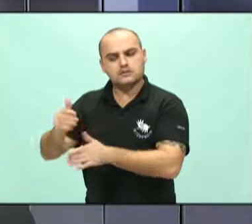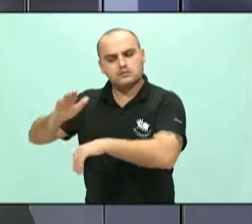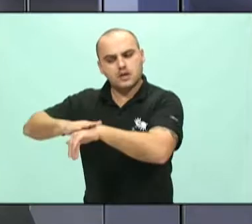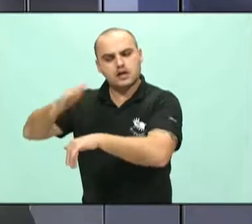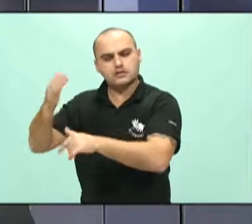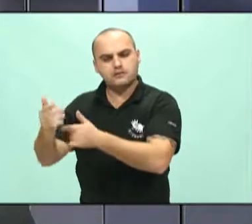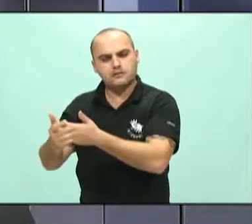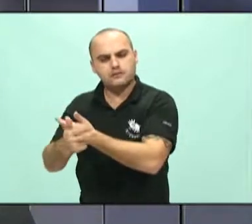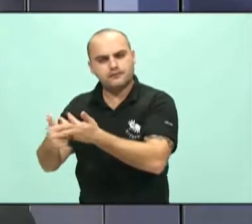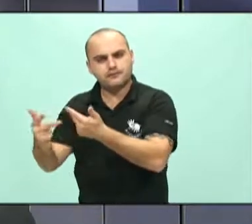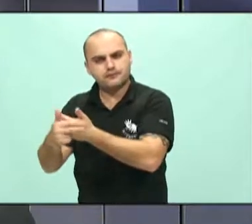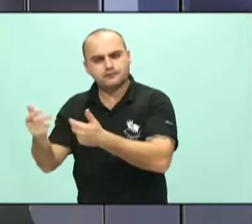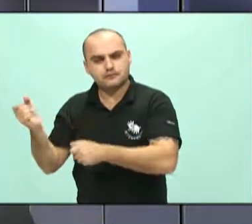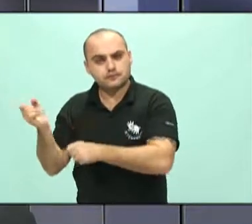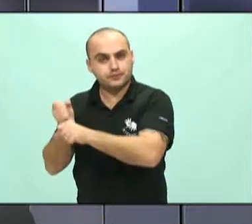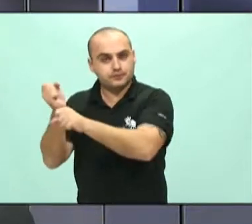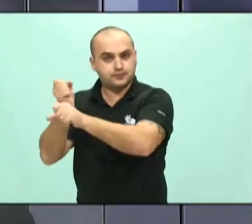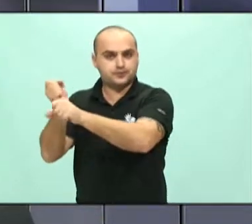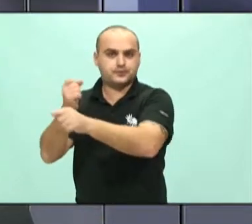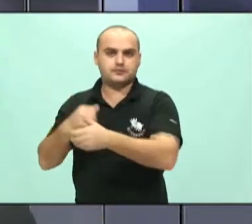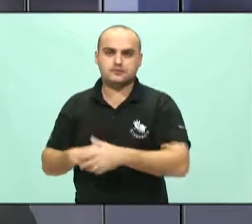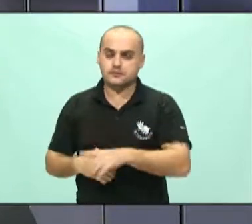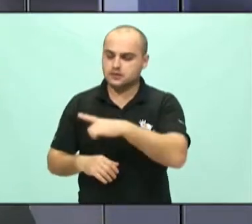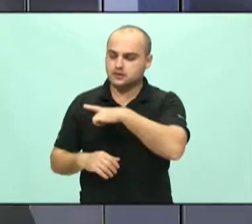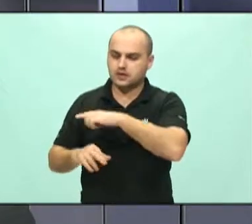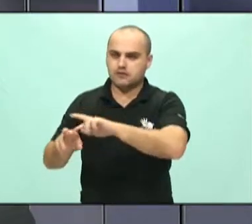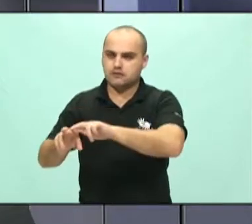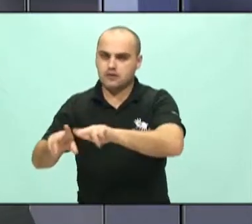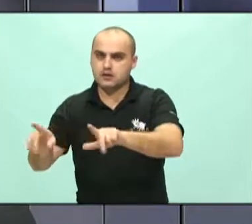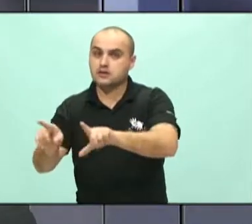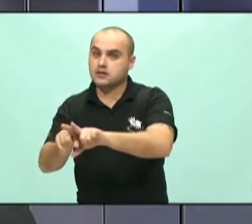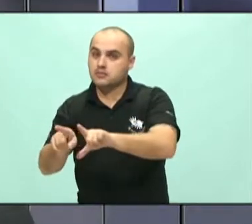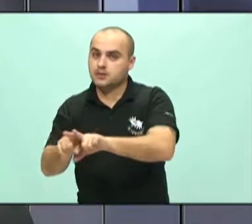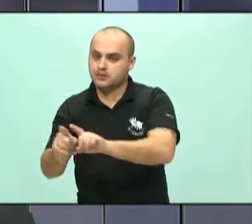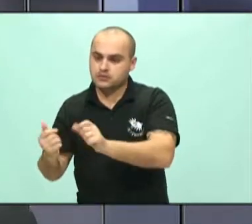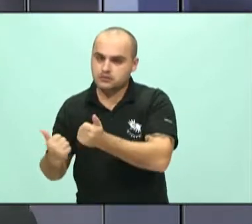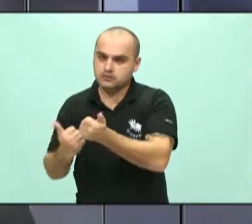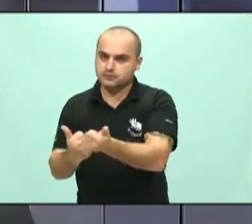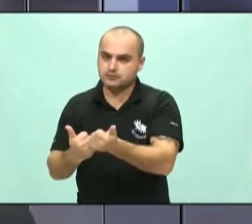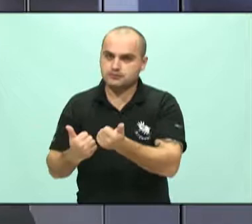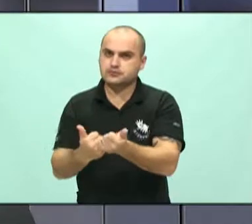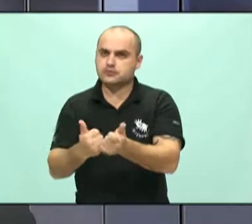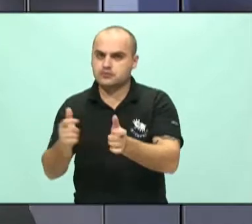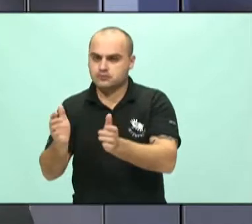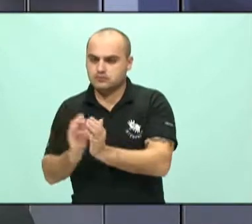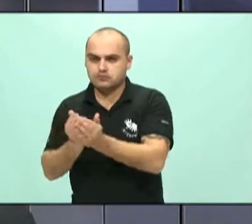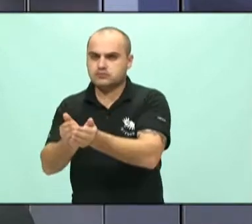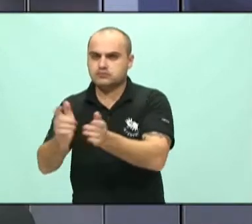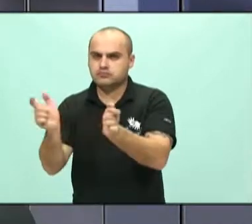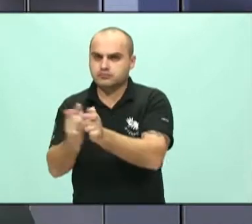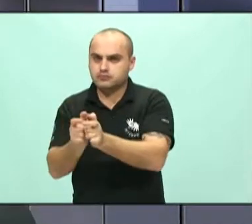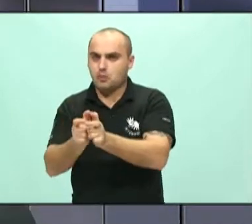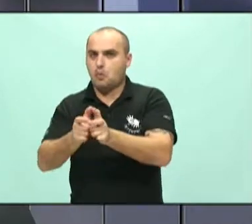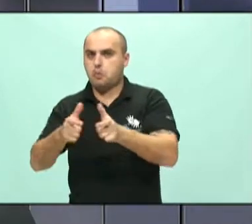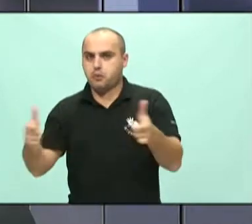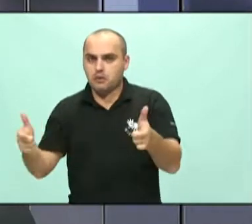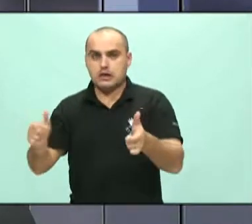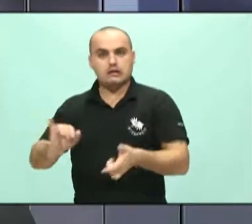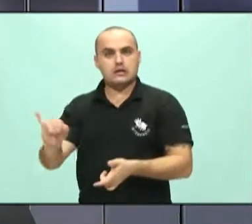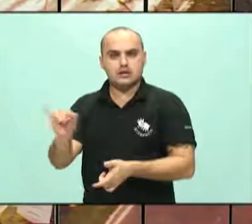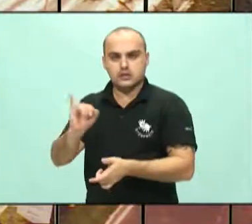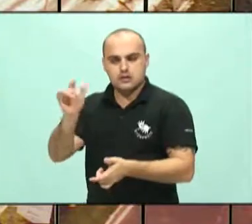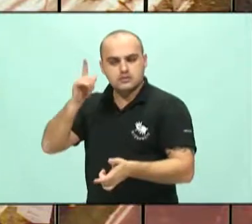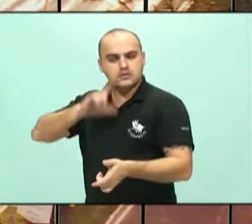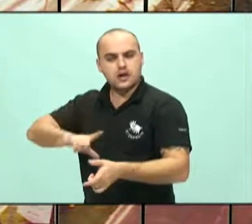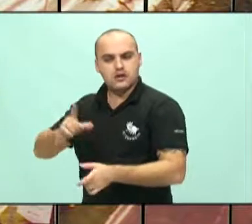que vêm, tanto principais em embarcações como acessórias em pequenas embarcações e complementares a esses grandes